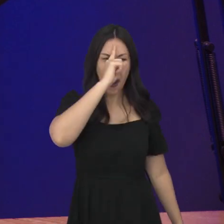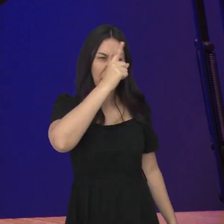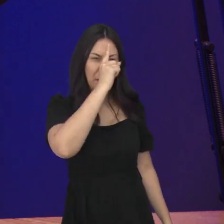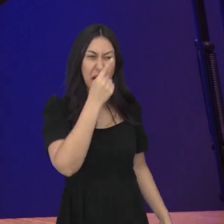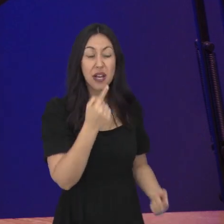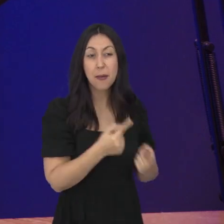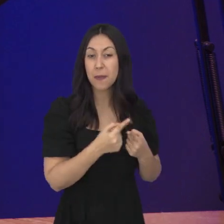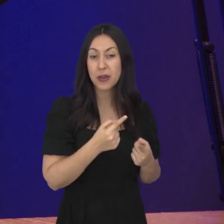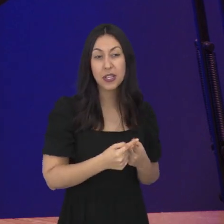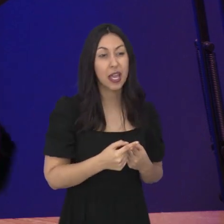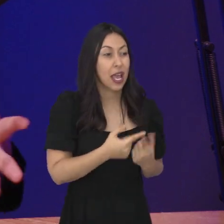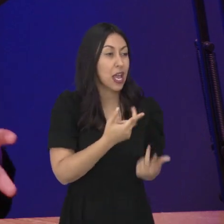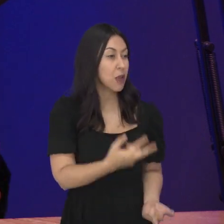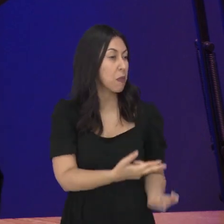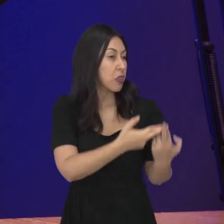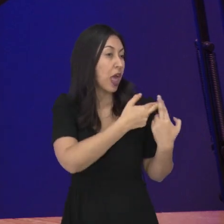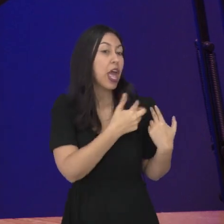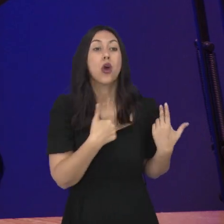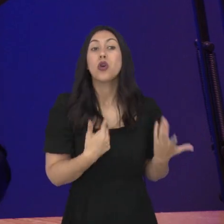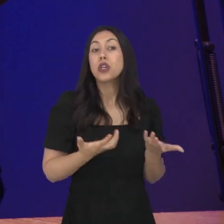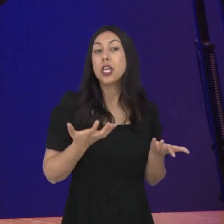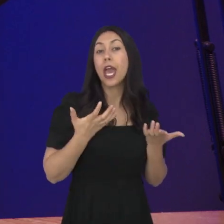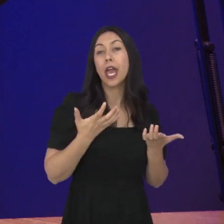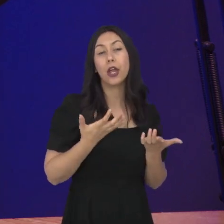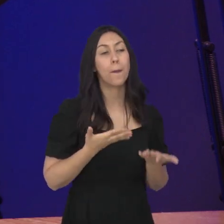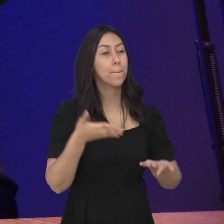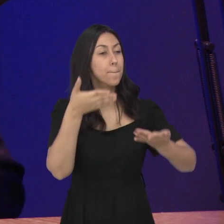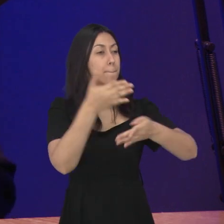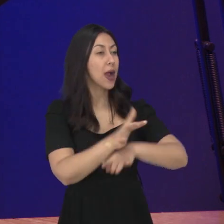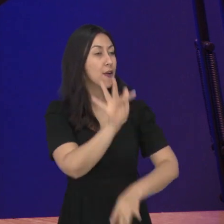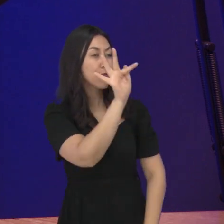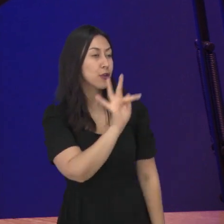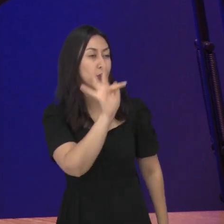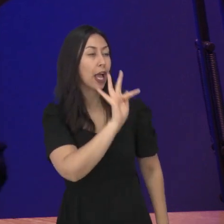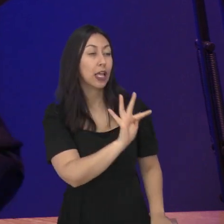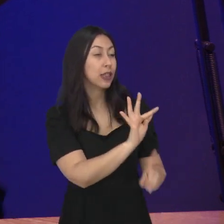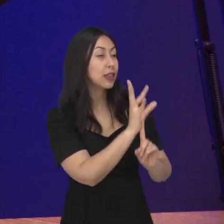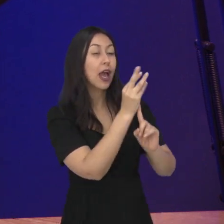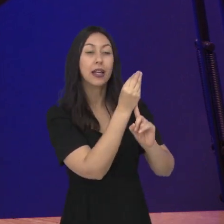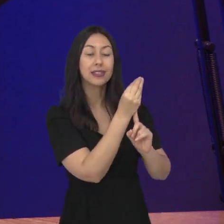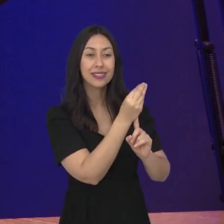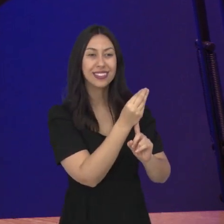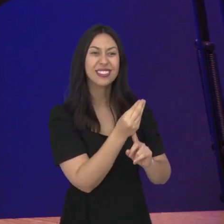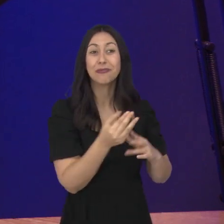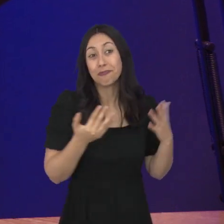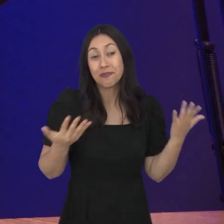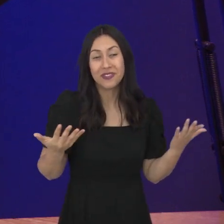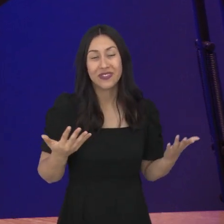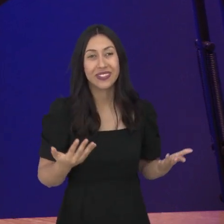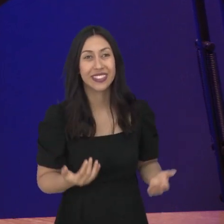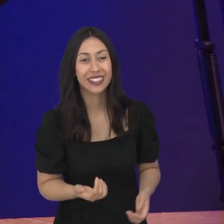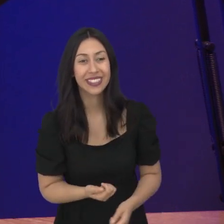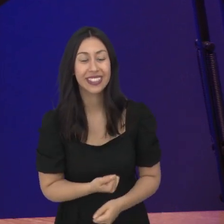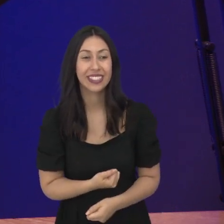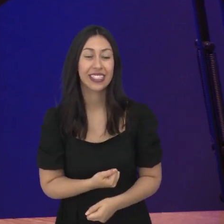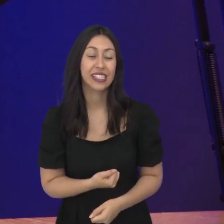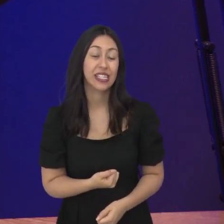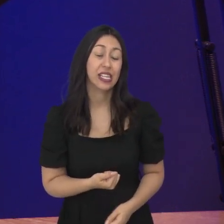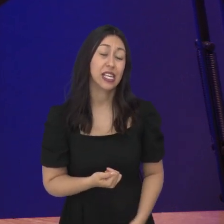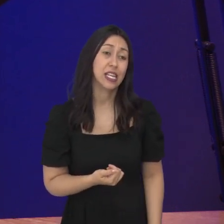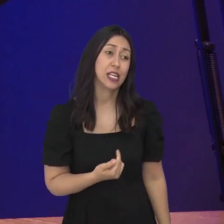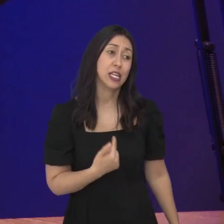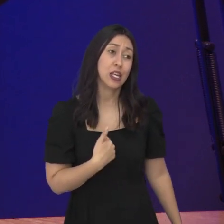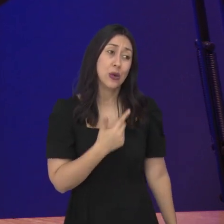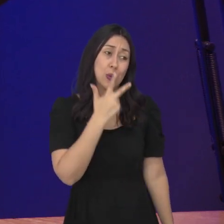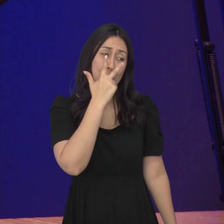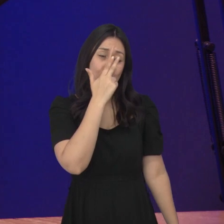tudo, porque daí essa era a parte dela e ela queria estudar, se eu não me engano, em Belas Artes. Acho que era isso. Enfim, e